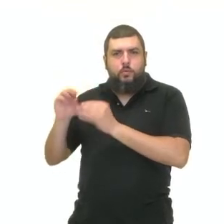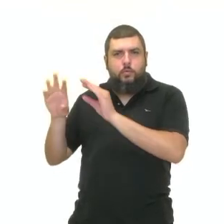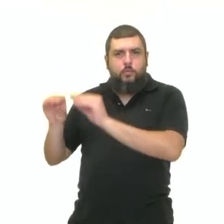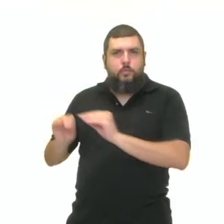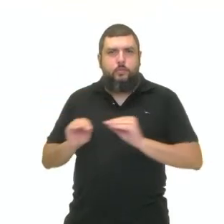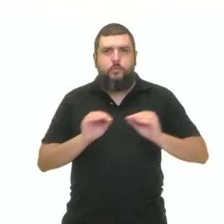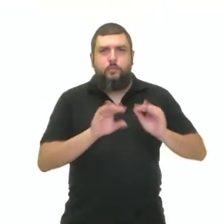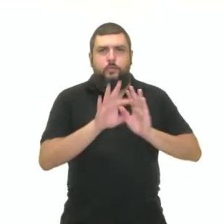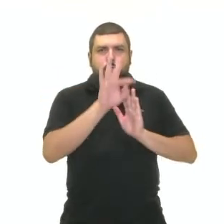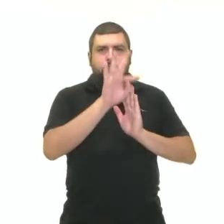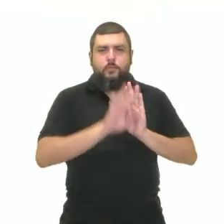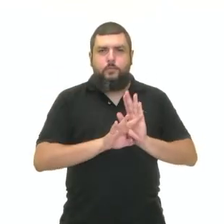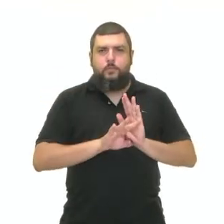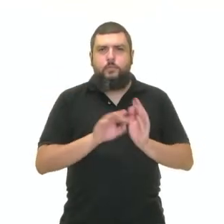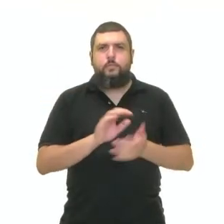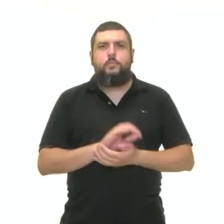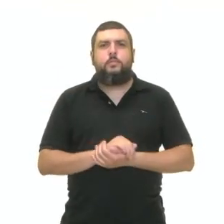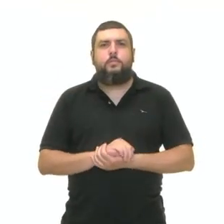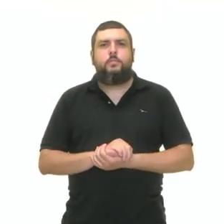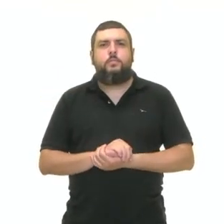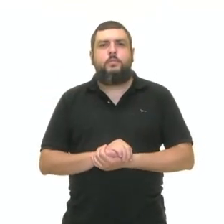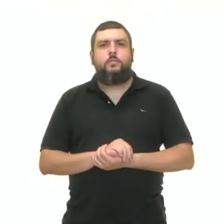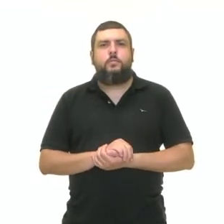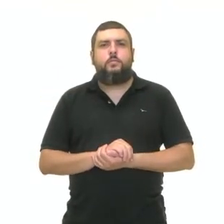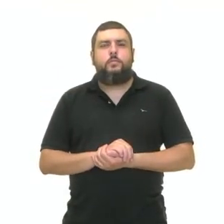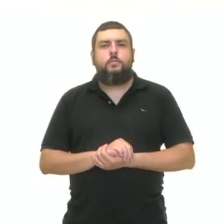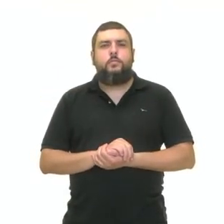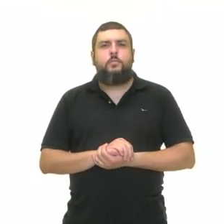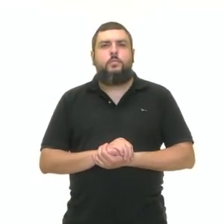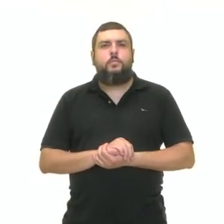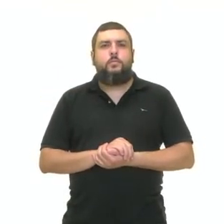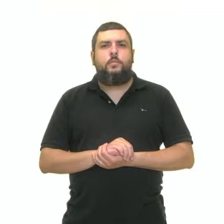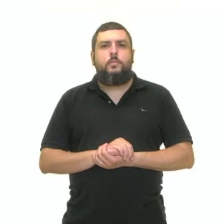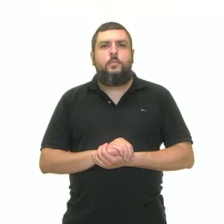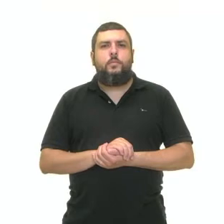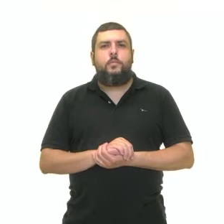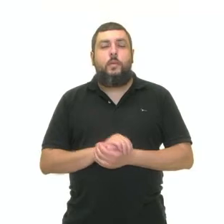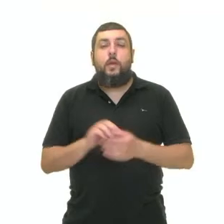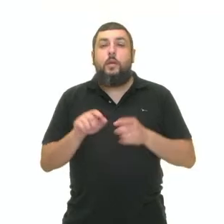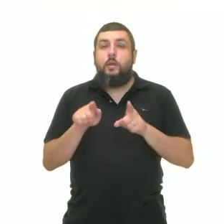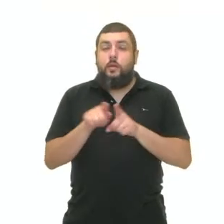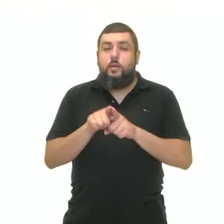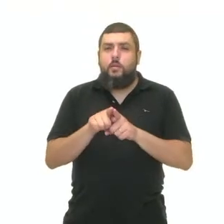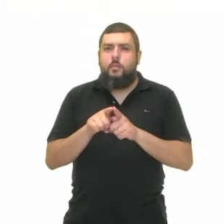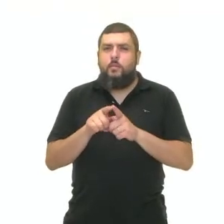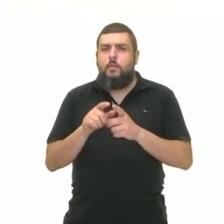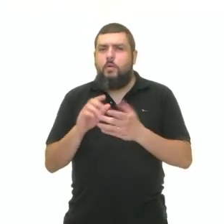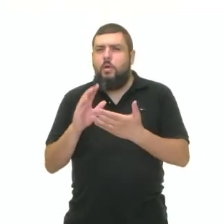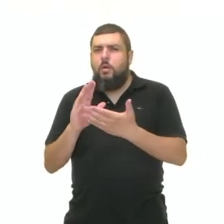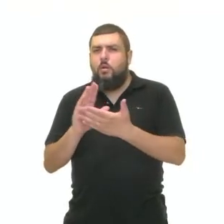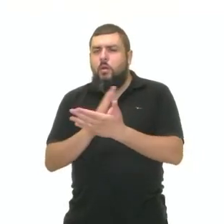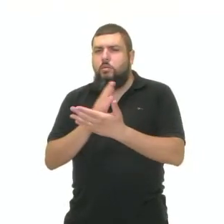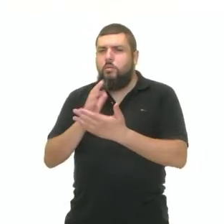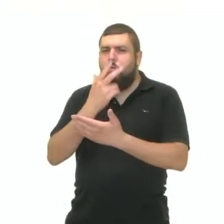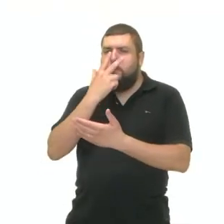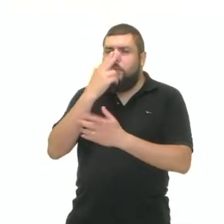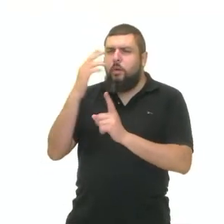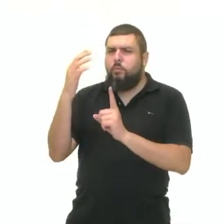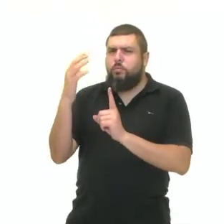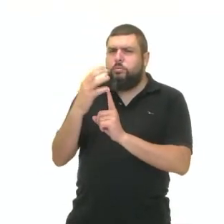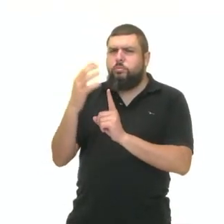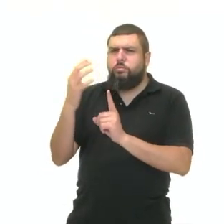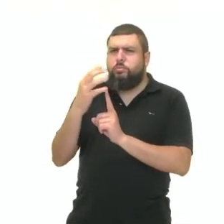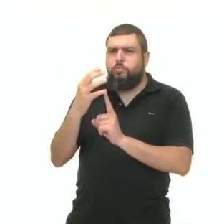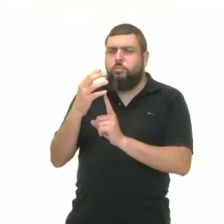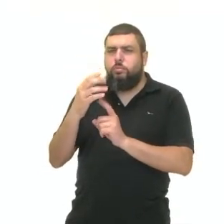argumento. Seguindo o texto. Tal preceito afirma que, por influência de fatores coercitivos, o cidadão perde